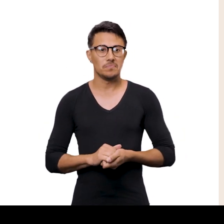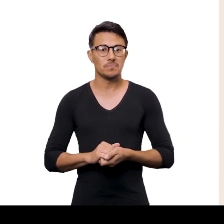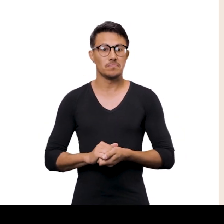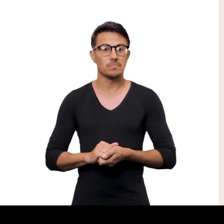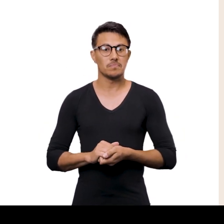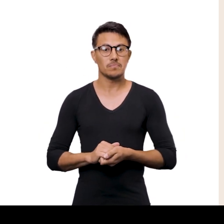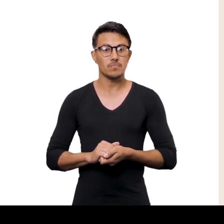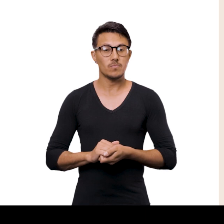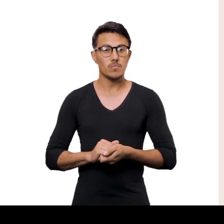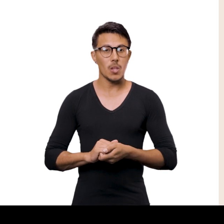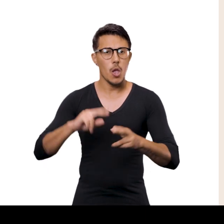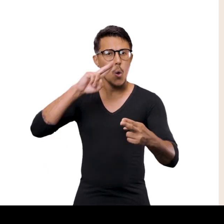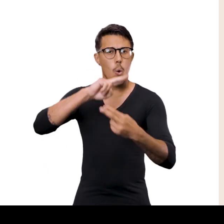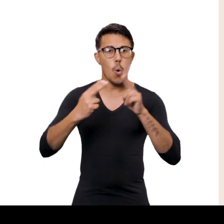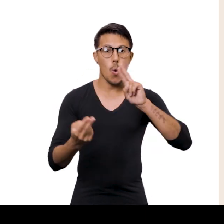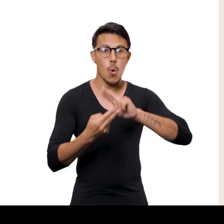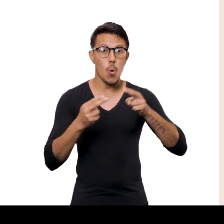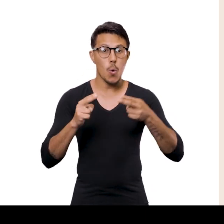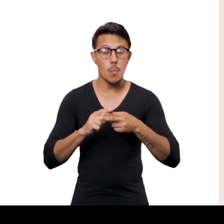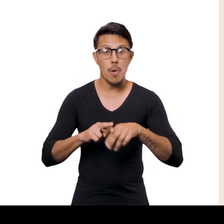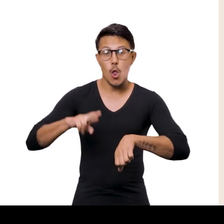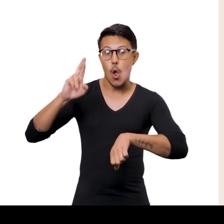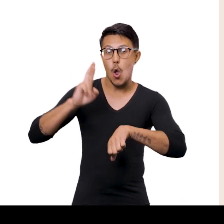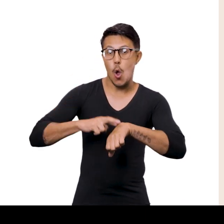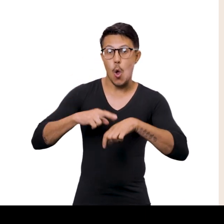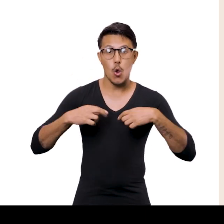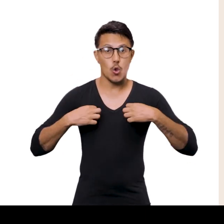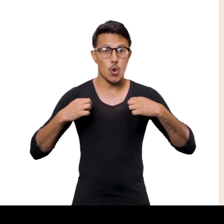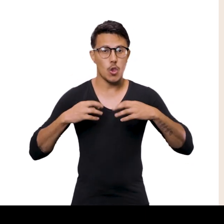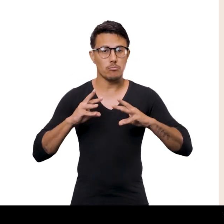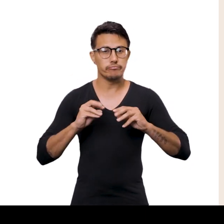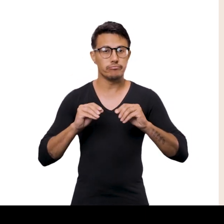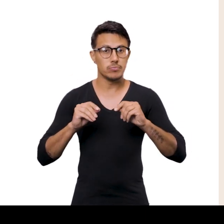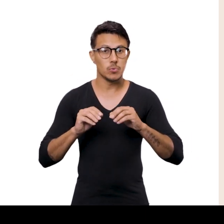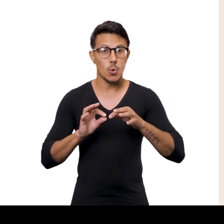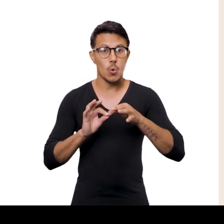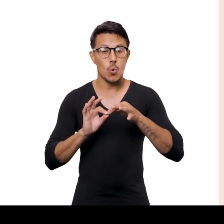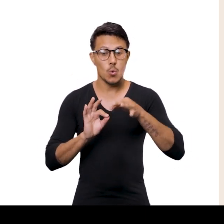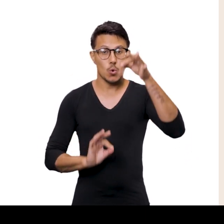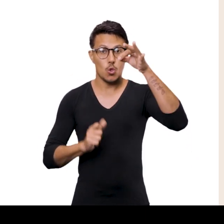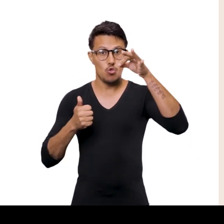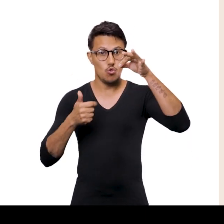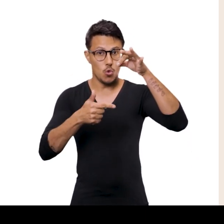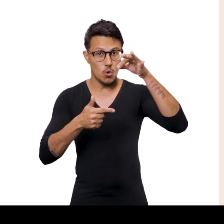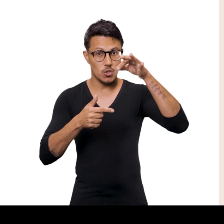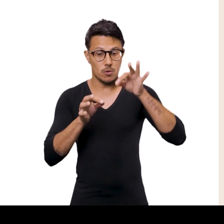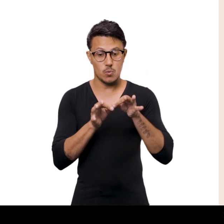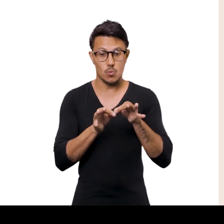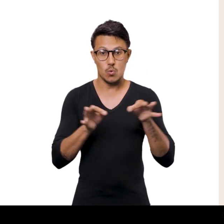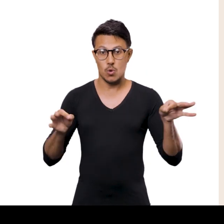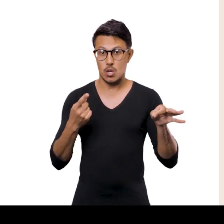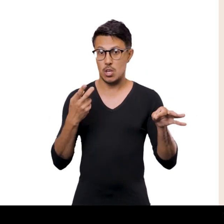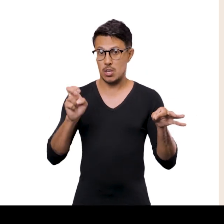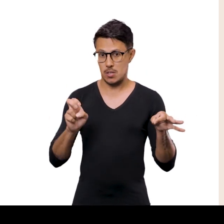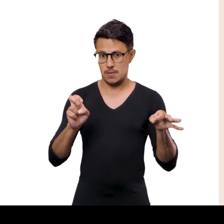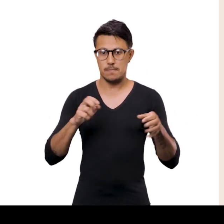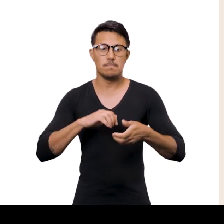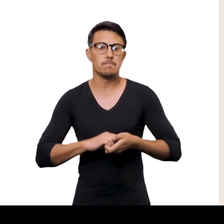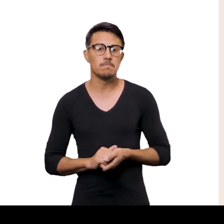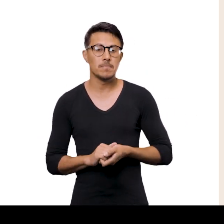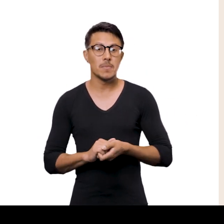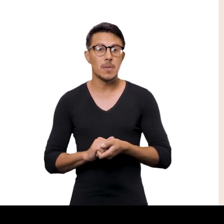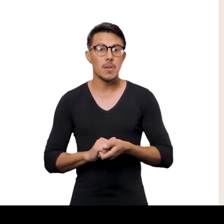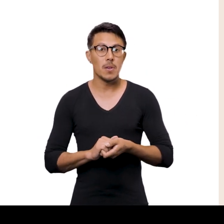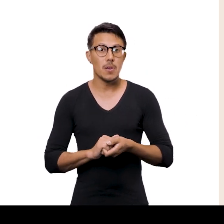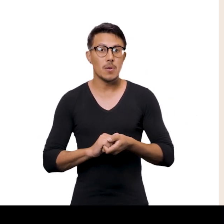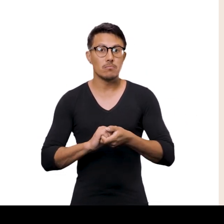A obra Luta de Espadas sobre Veludo Roxo tem 12 centímetros de altura por 15 de largura